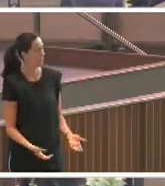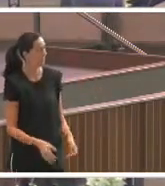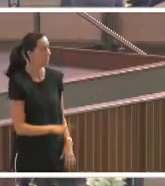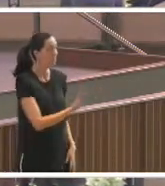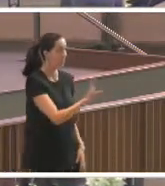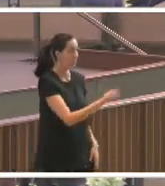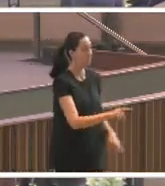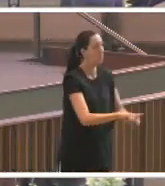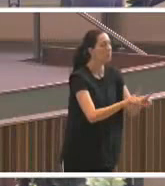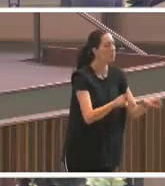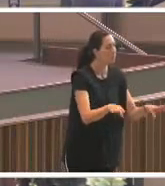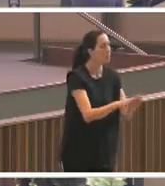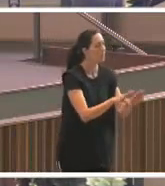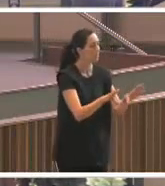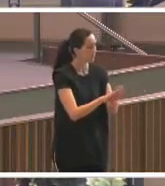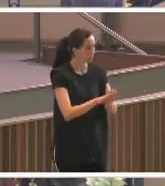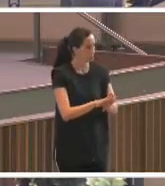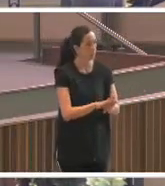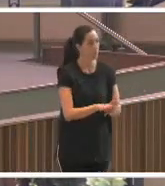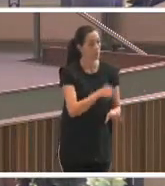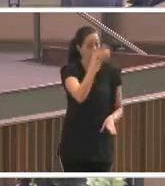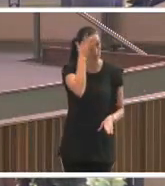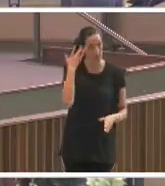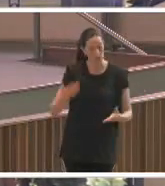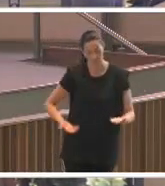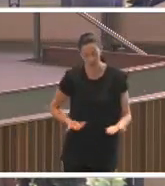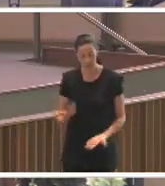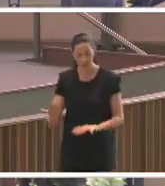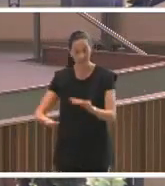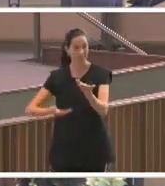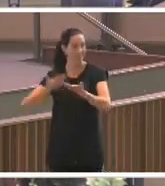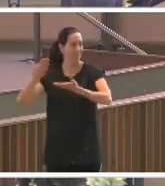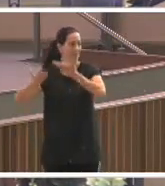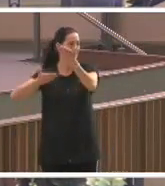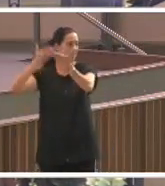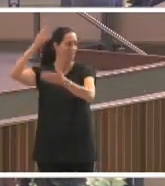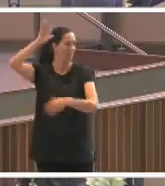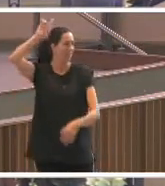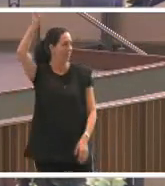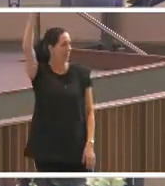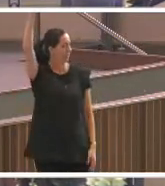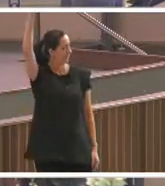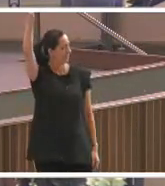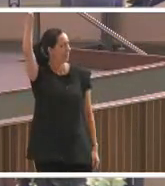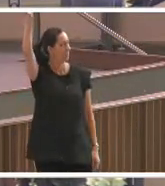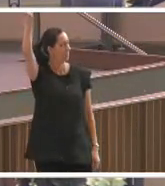Tem gente que nos inspira pelo serviço.